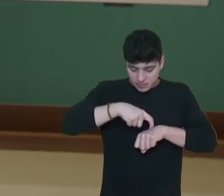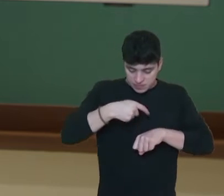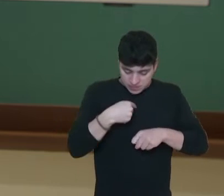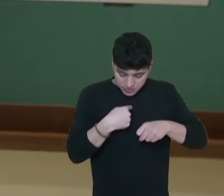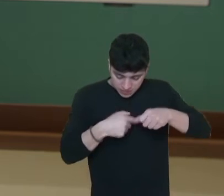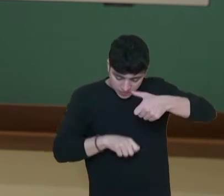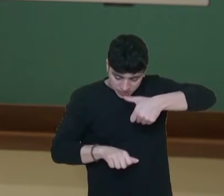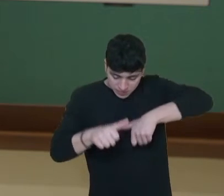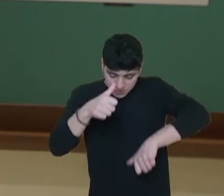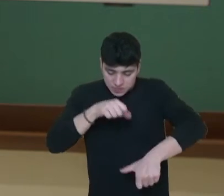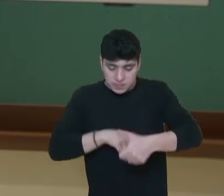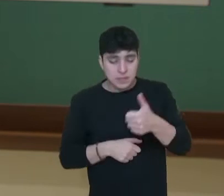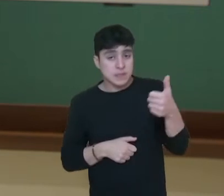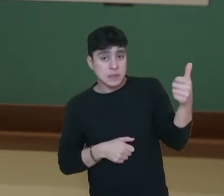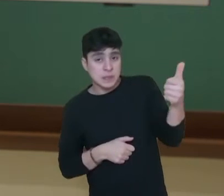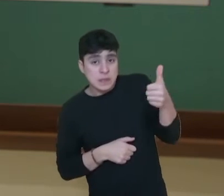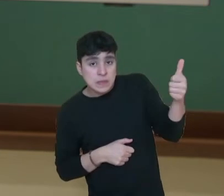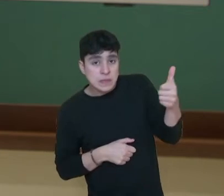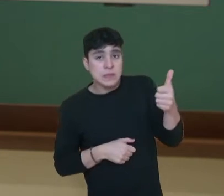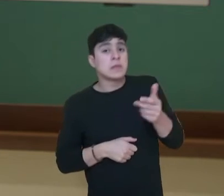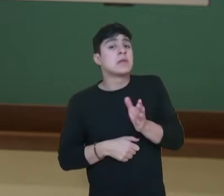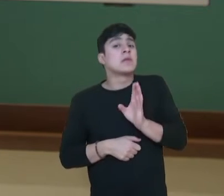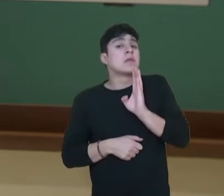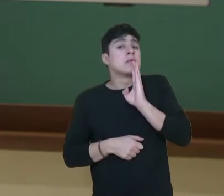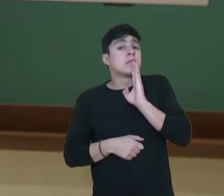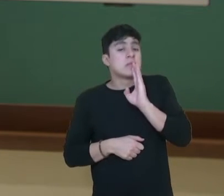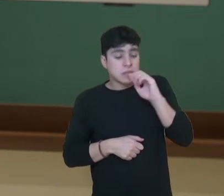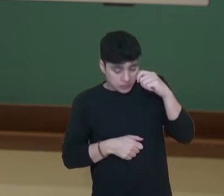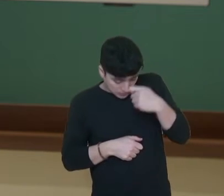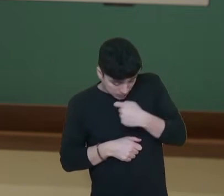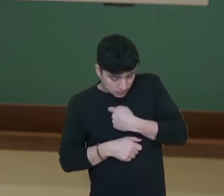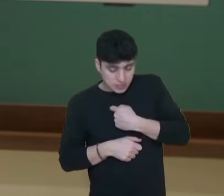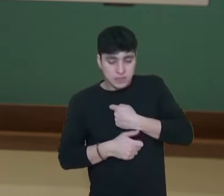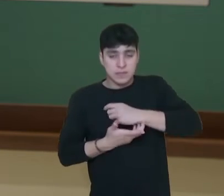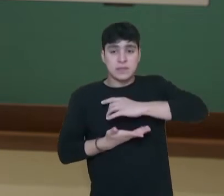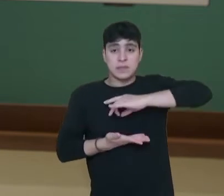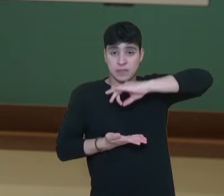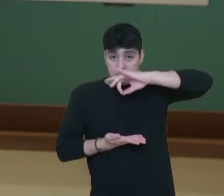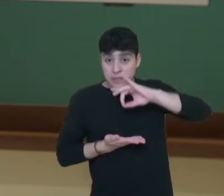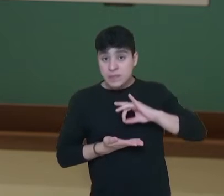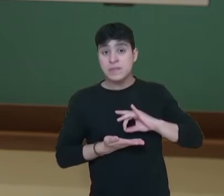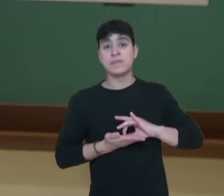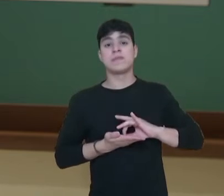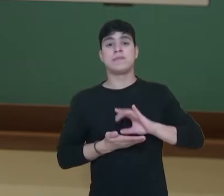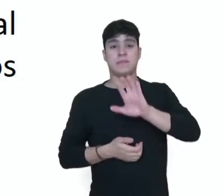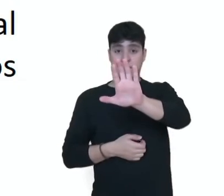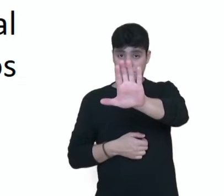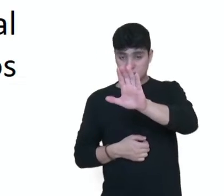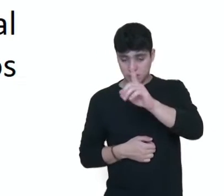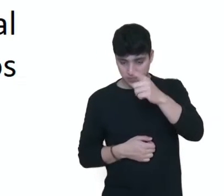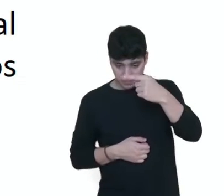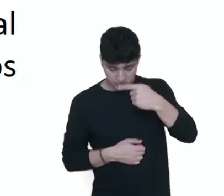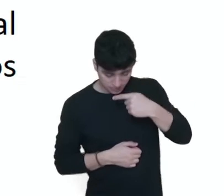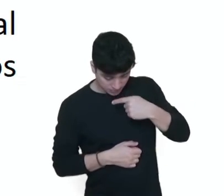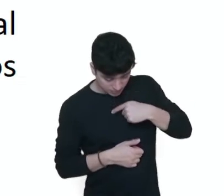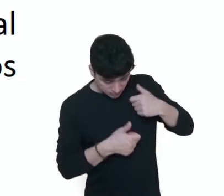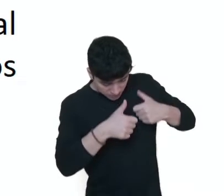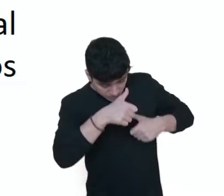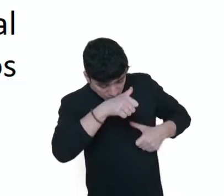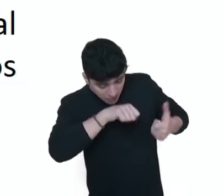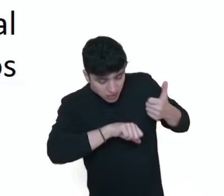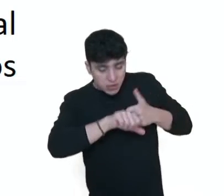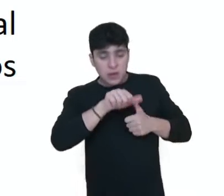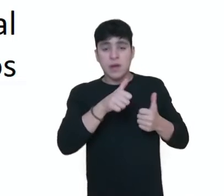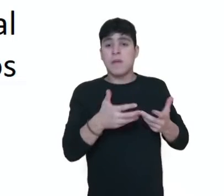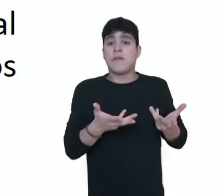autoavaliação? Primeiro, autoconhecimento e sinceridade. Para que possamos colocar em prática uma autoavaliação realmente